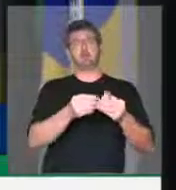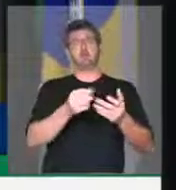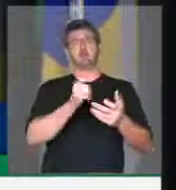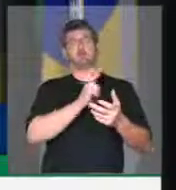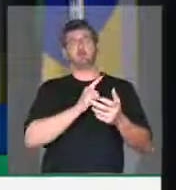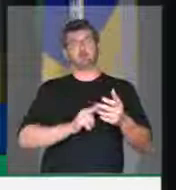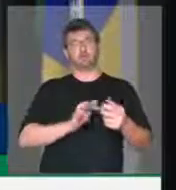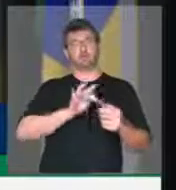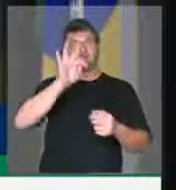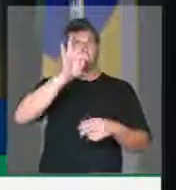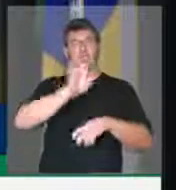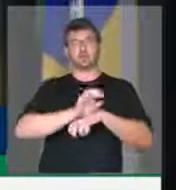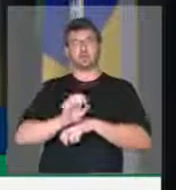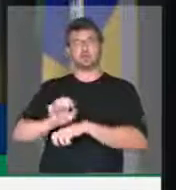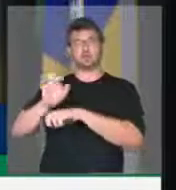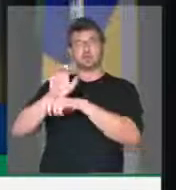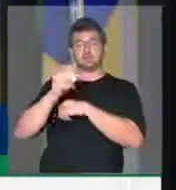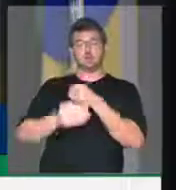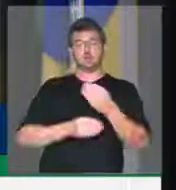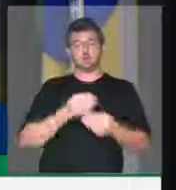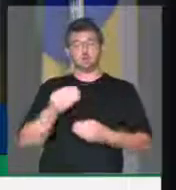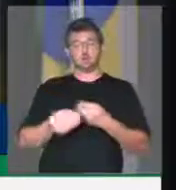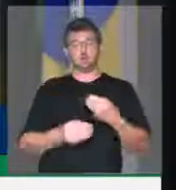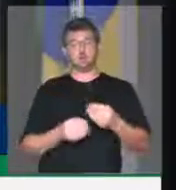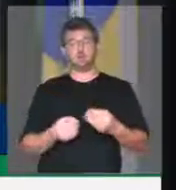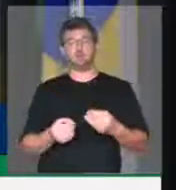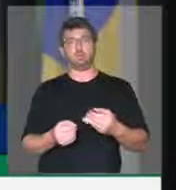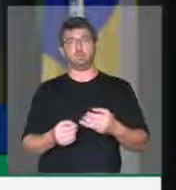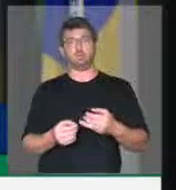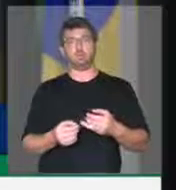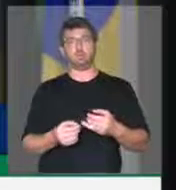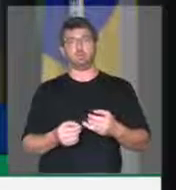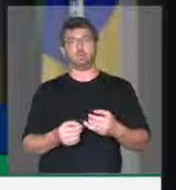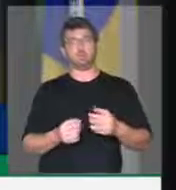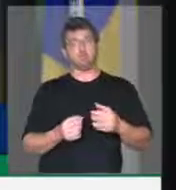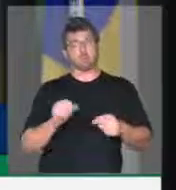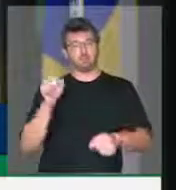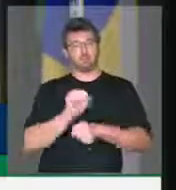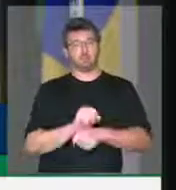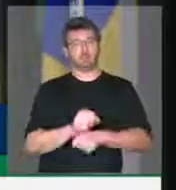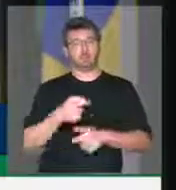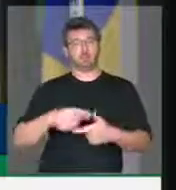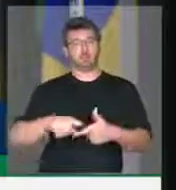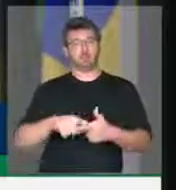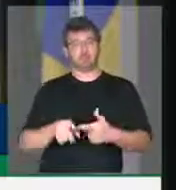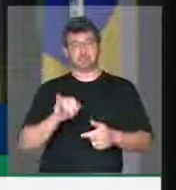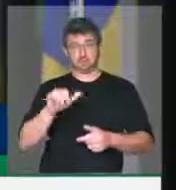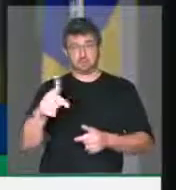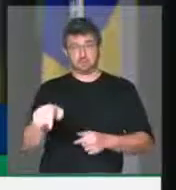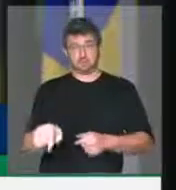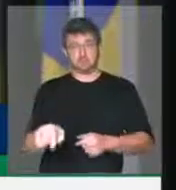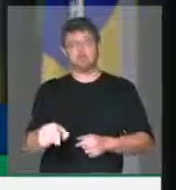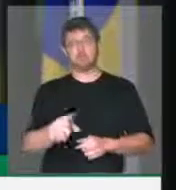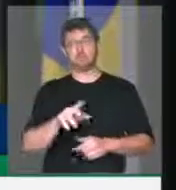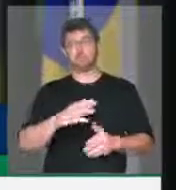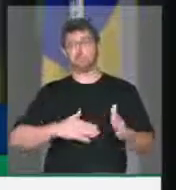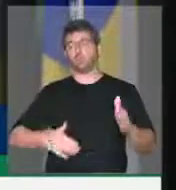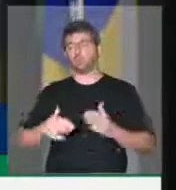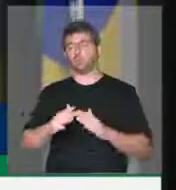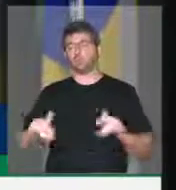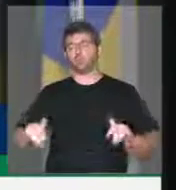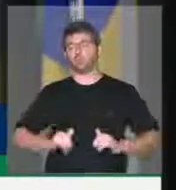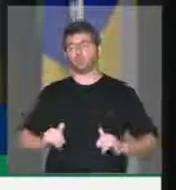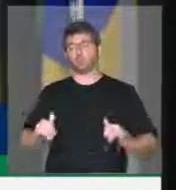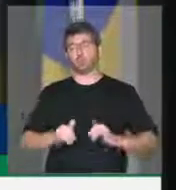federados os instrumentos para, afinal, estancá-las. Sem ela, todo o sofrimento